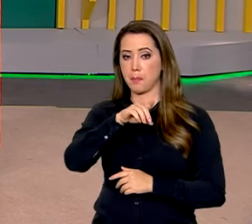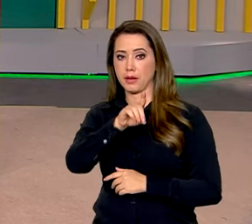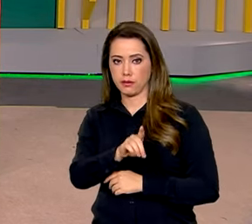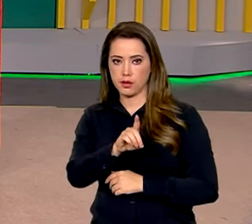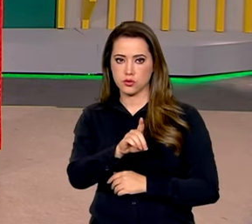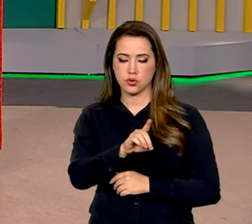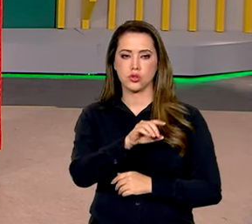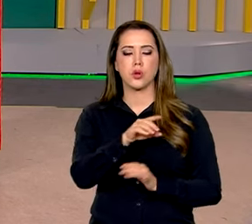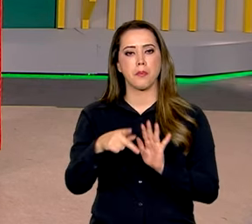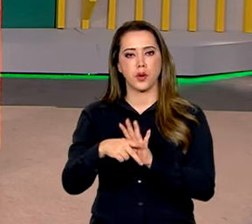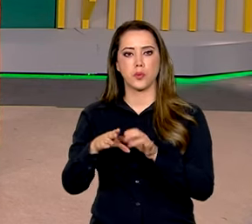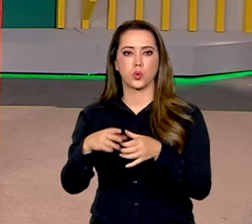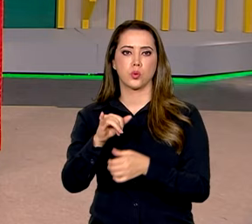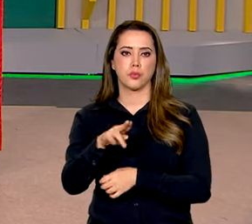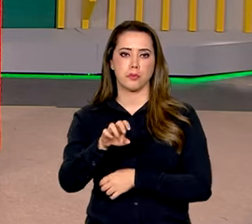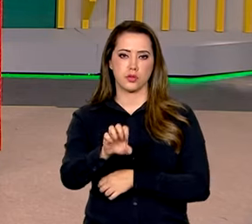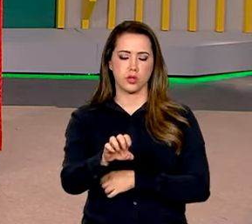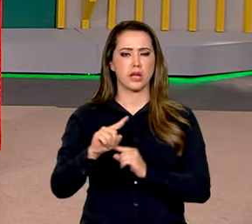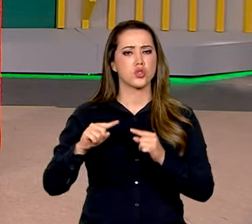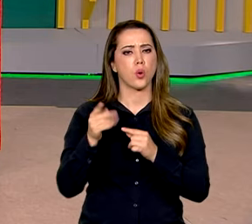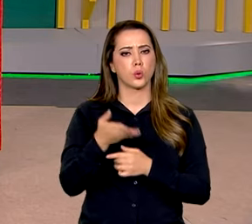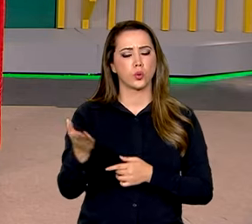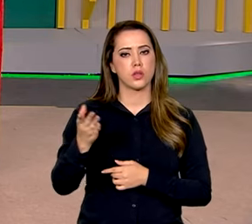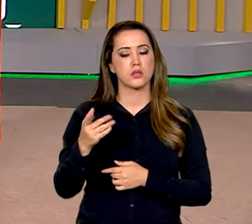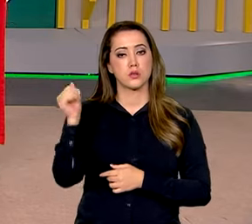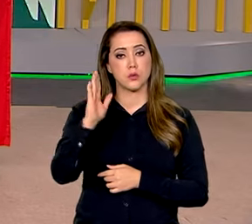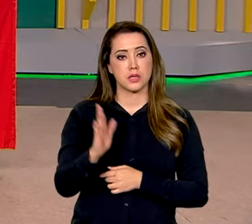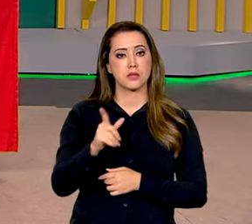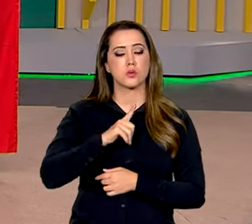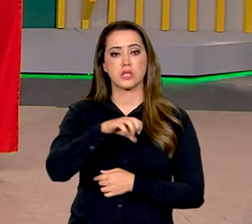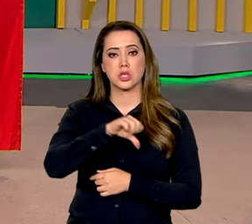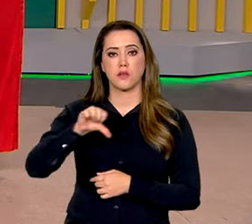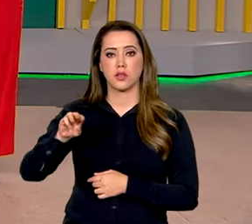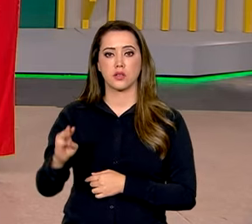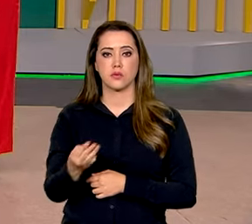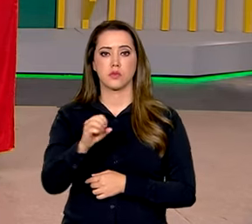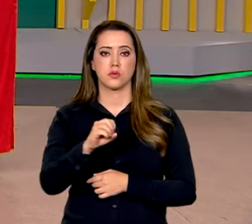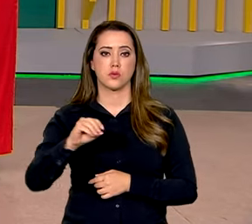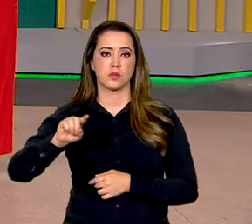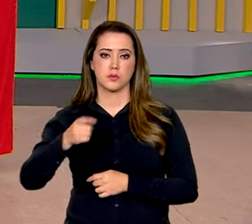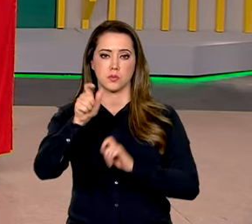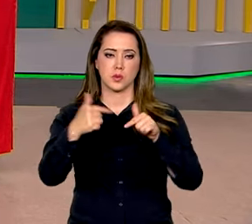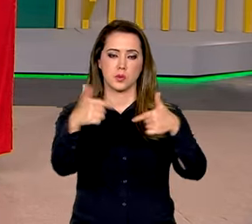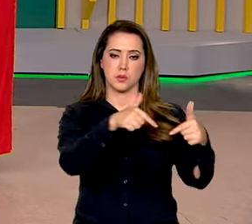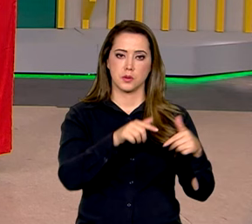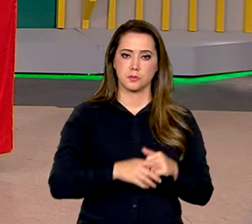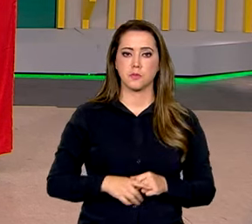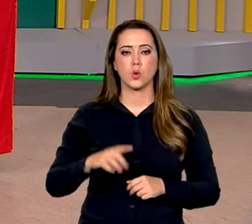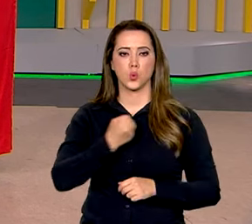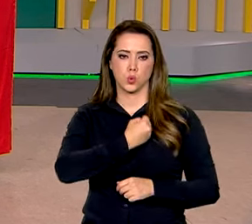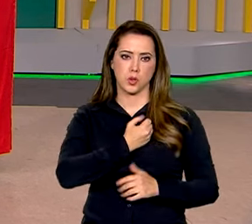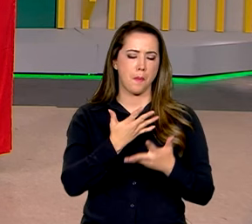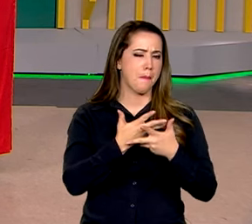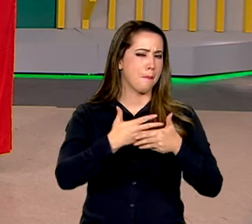do IBGE. De acordo com o Instituto, Ana, o país tem 99 milhões e 800 mil pessoas ocupadas. O